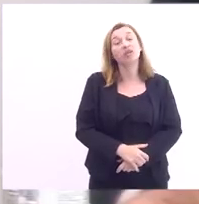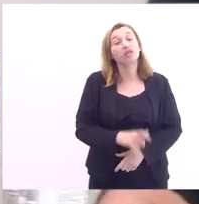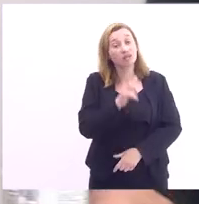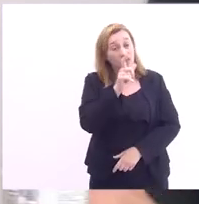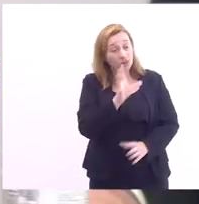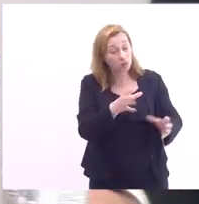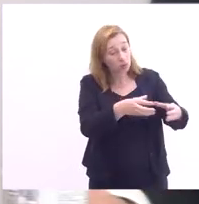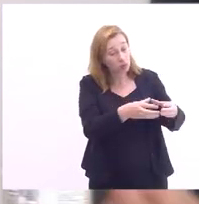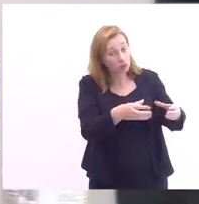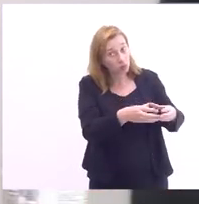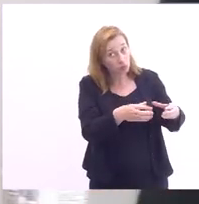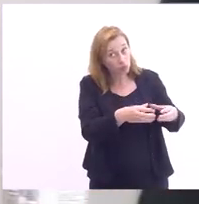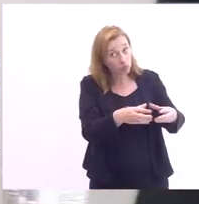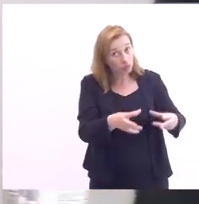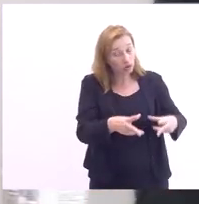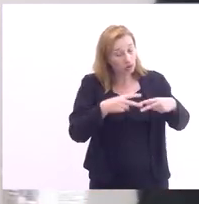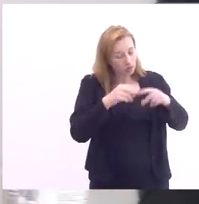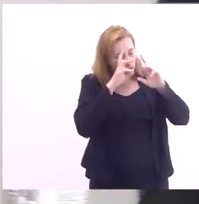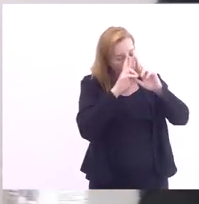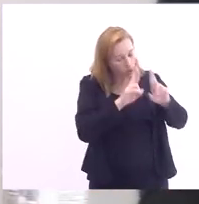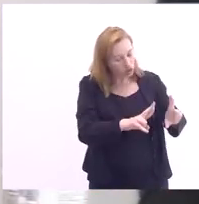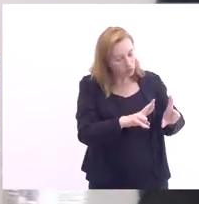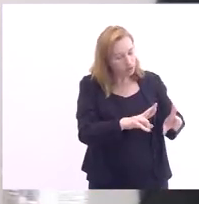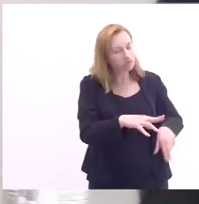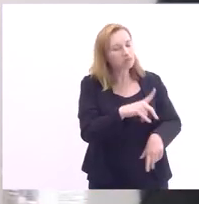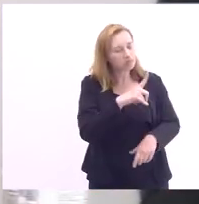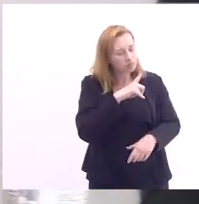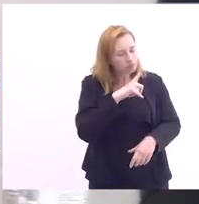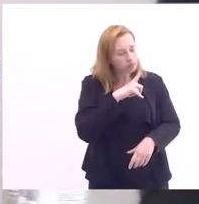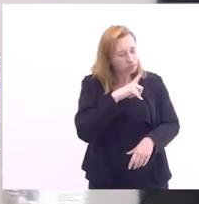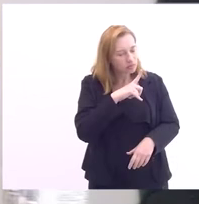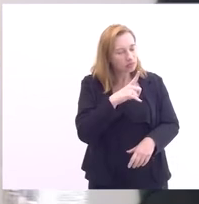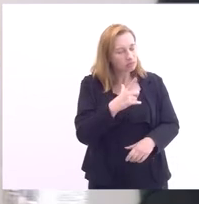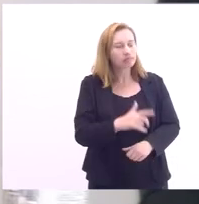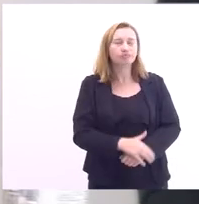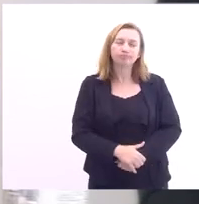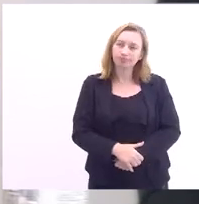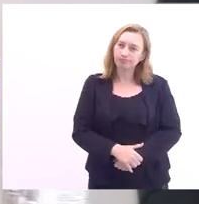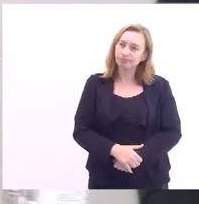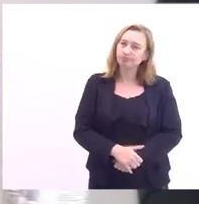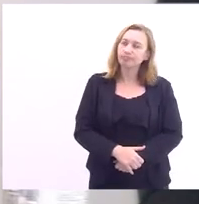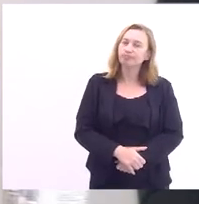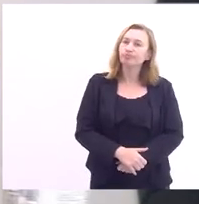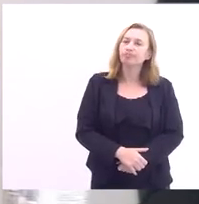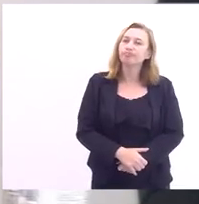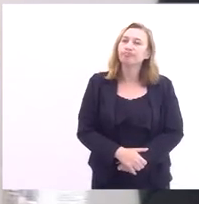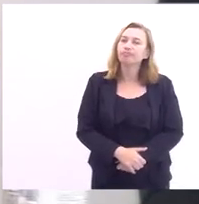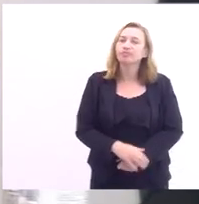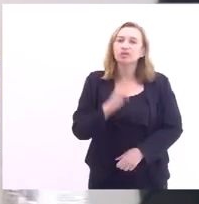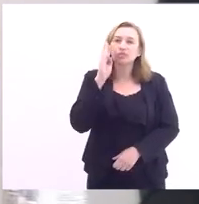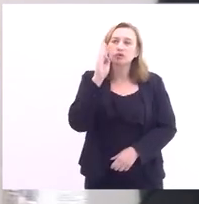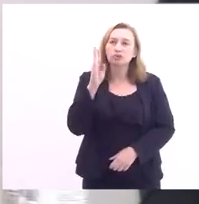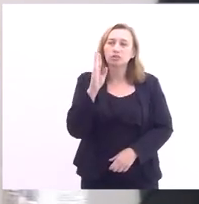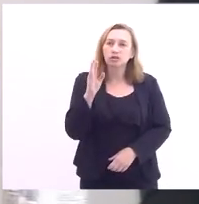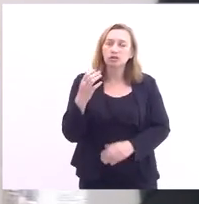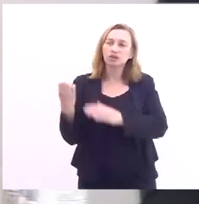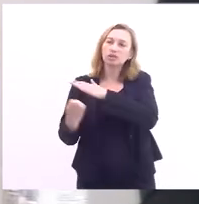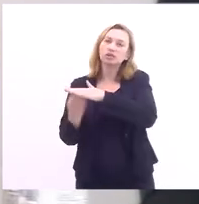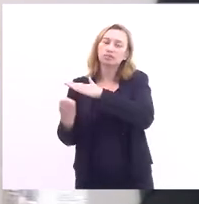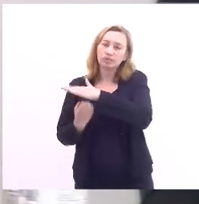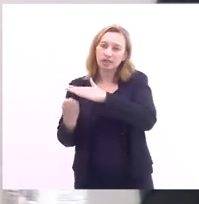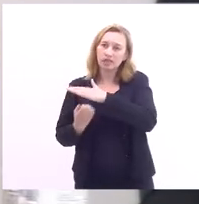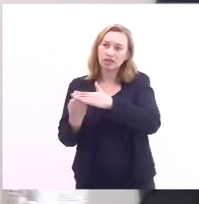pessoal merece o respeito que deveríamos todos nós e, principalmente, os concessionários de